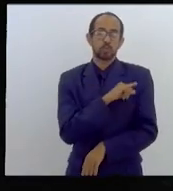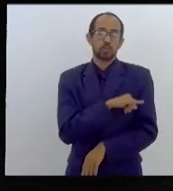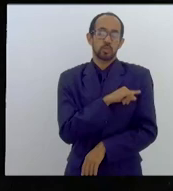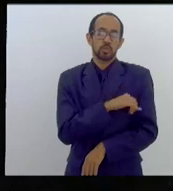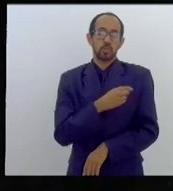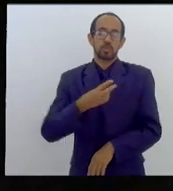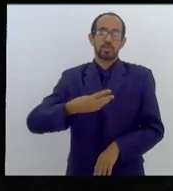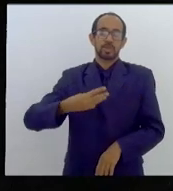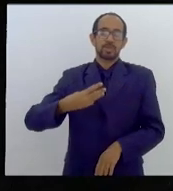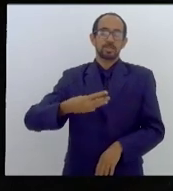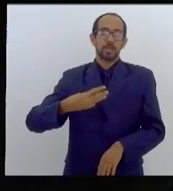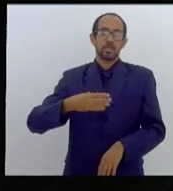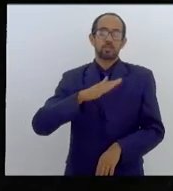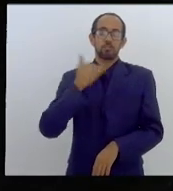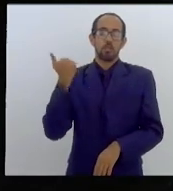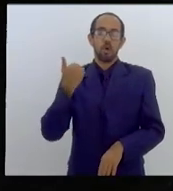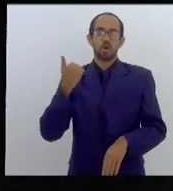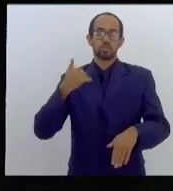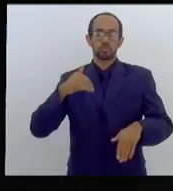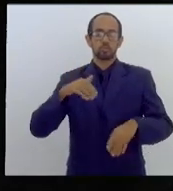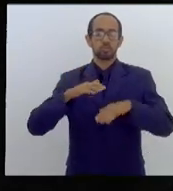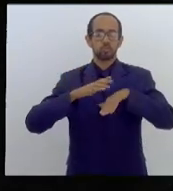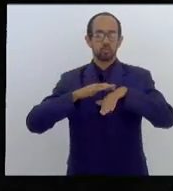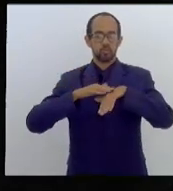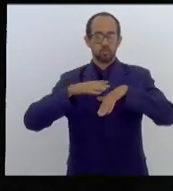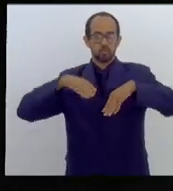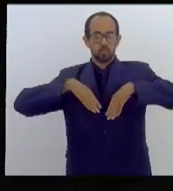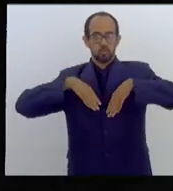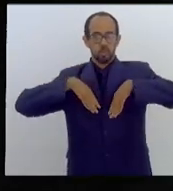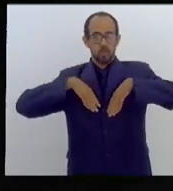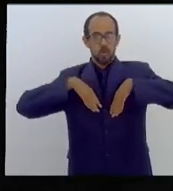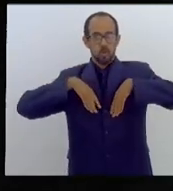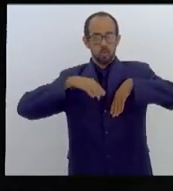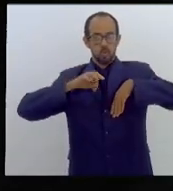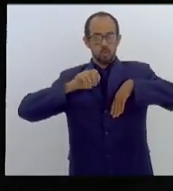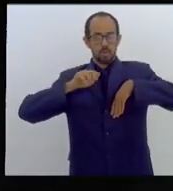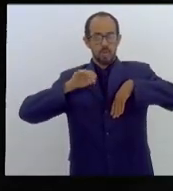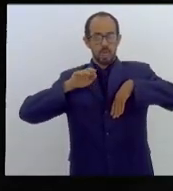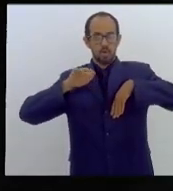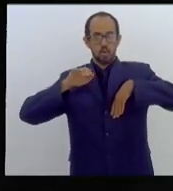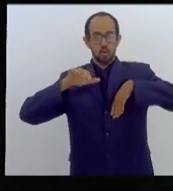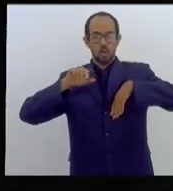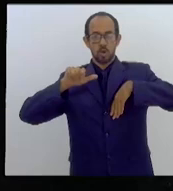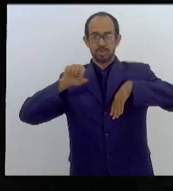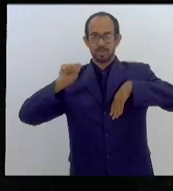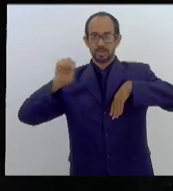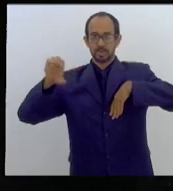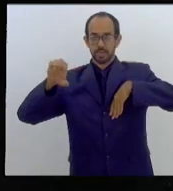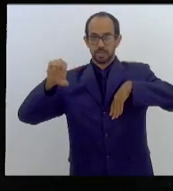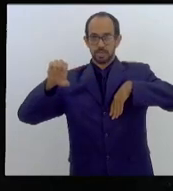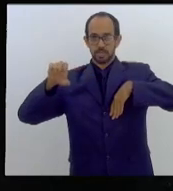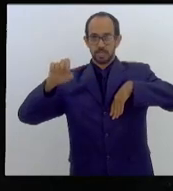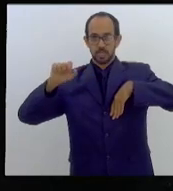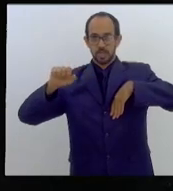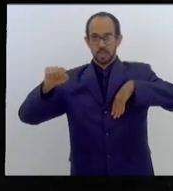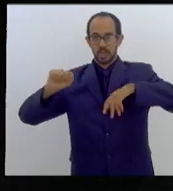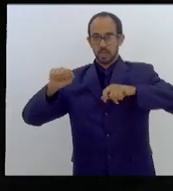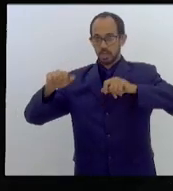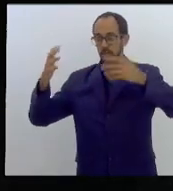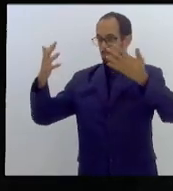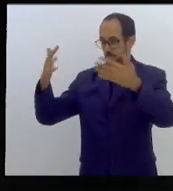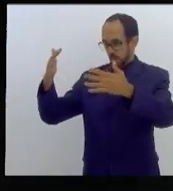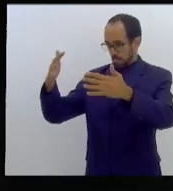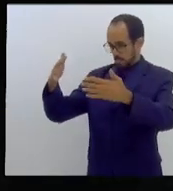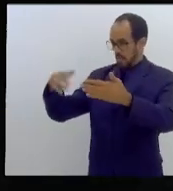por tuberculose, e vamos aplaudir aqui a iniciativa dessa casa na perspectiva da atuação do presidente André